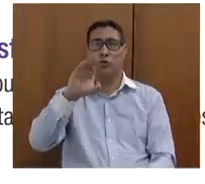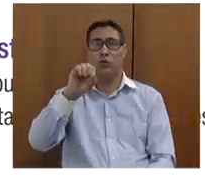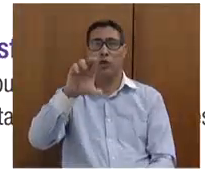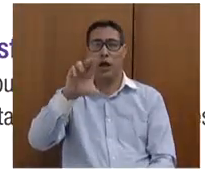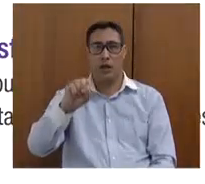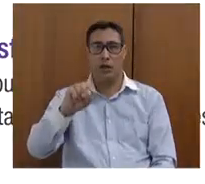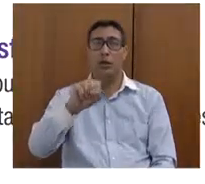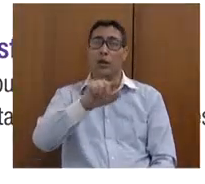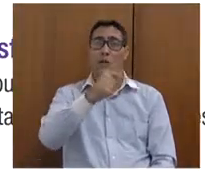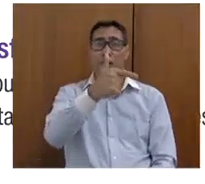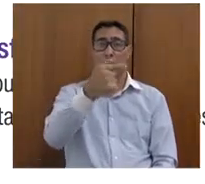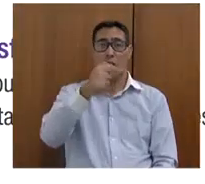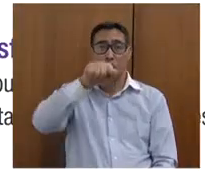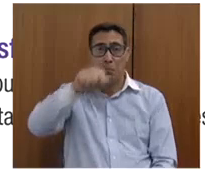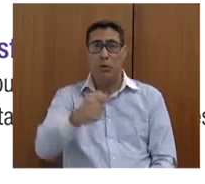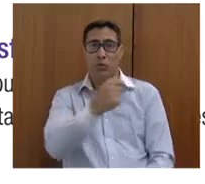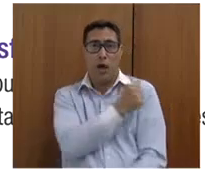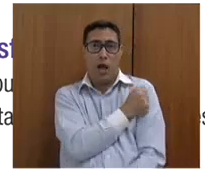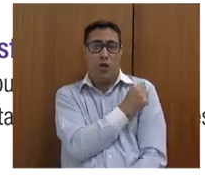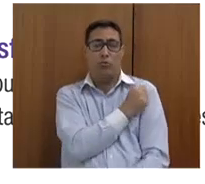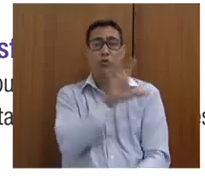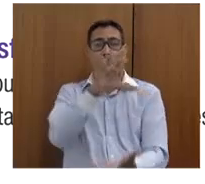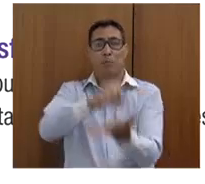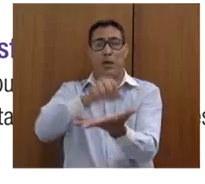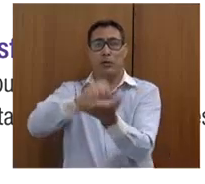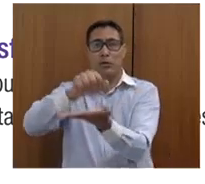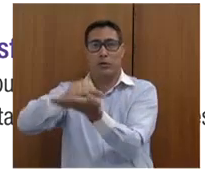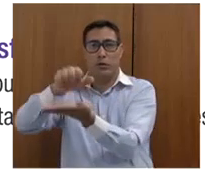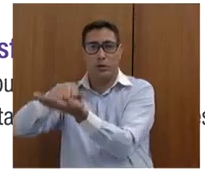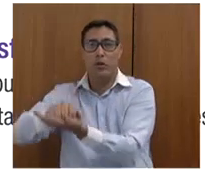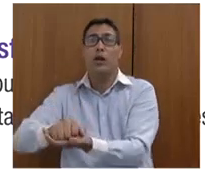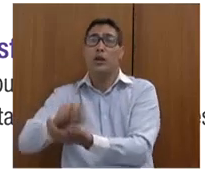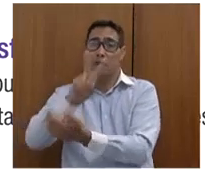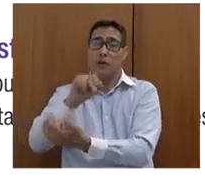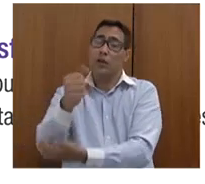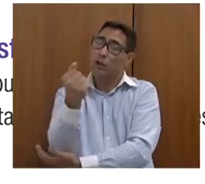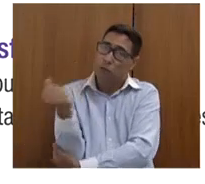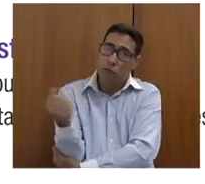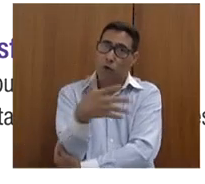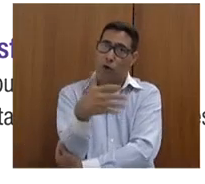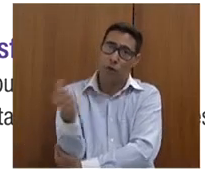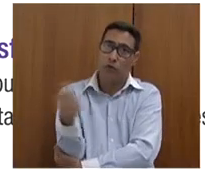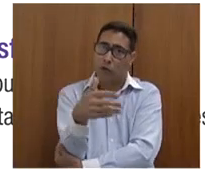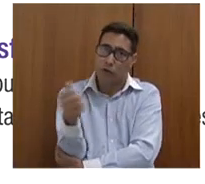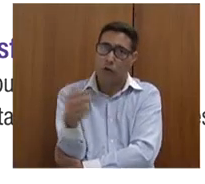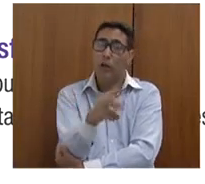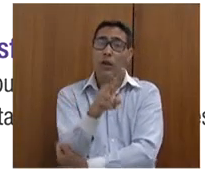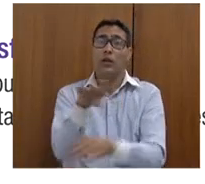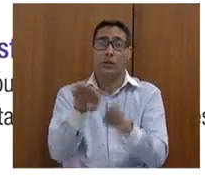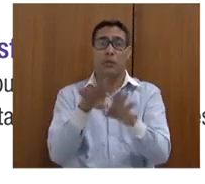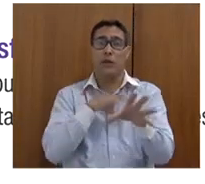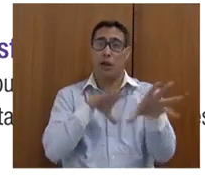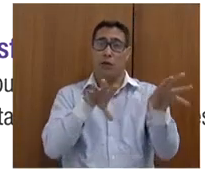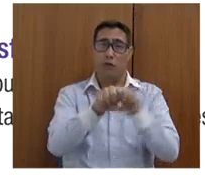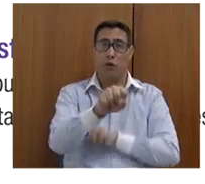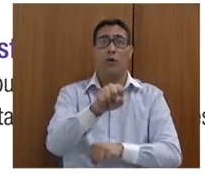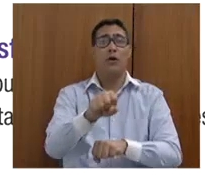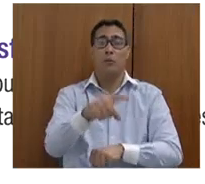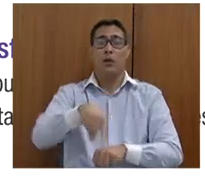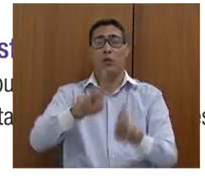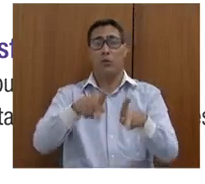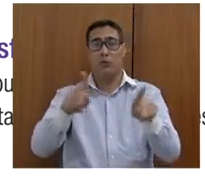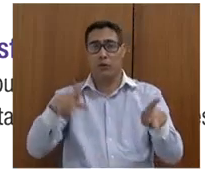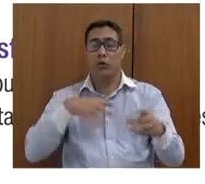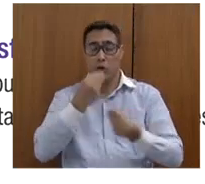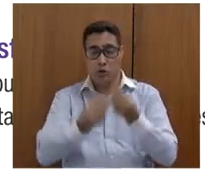estudantes matriculados e iremos ter novas entradas e ofertamos também informação aos professores de reforço